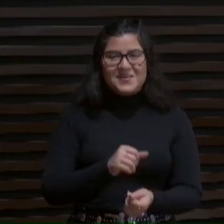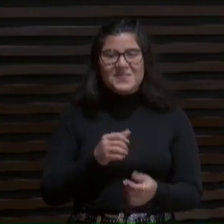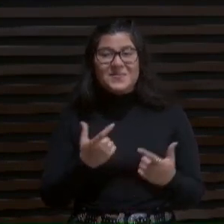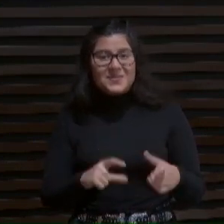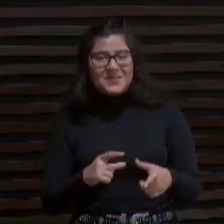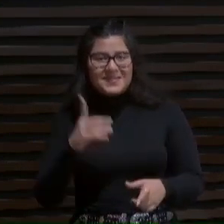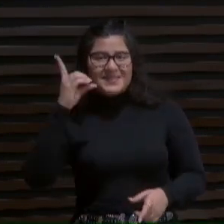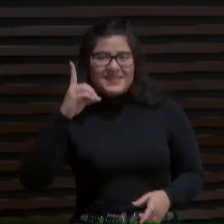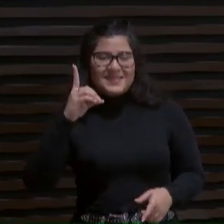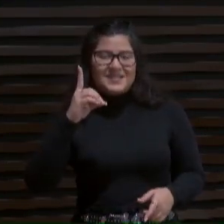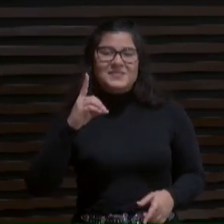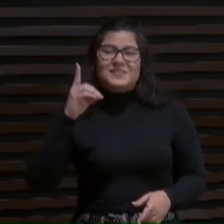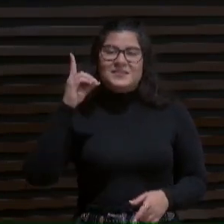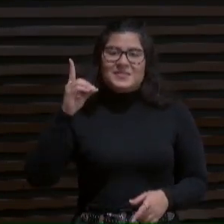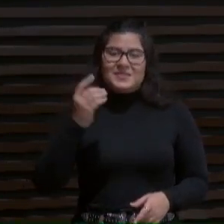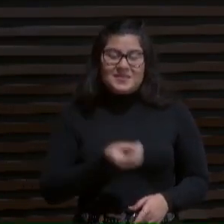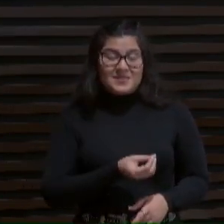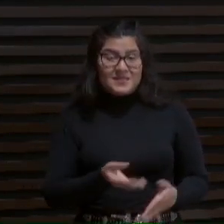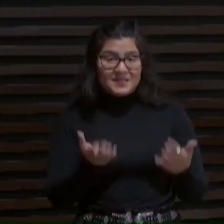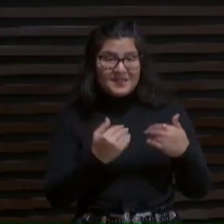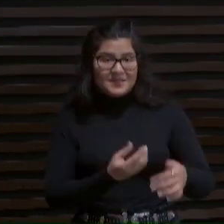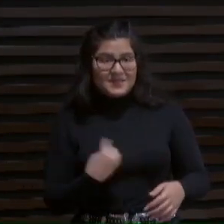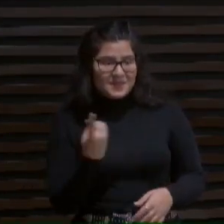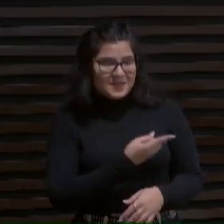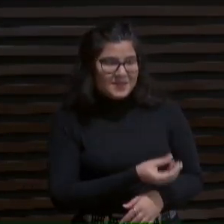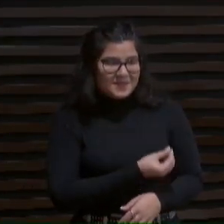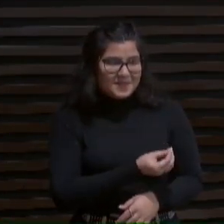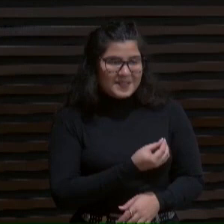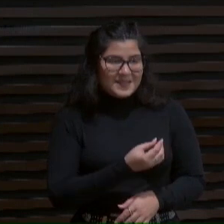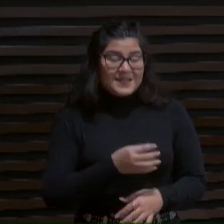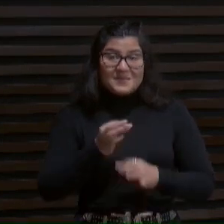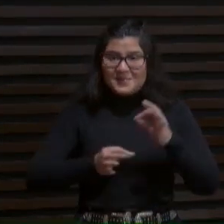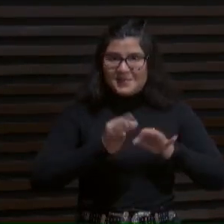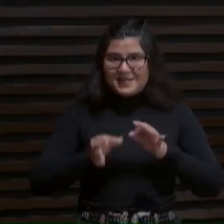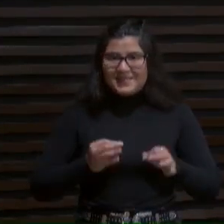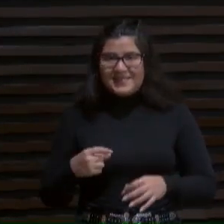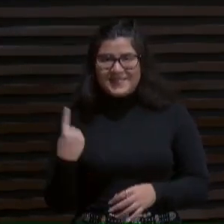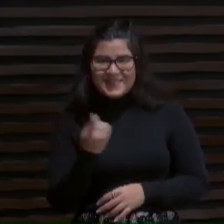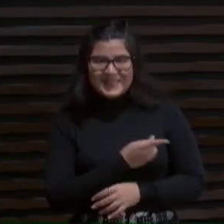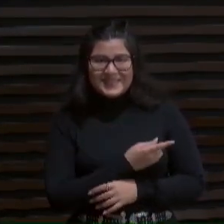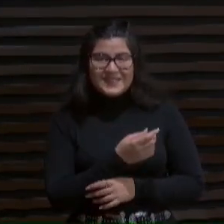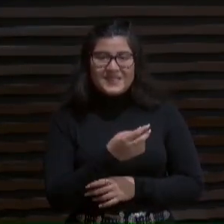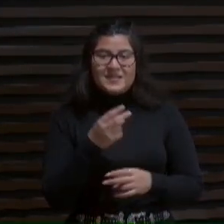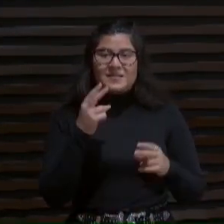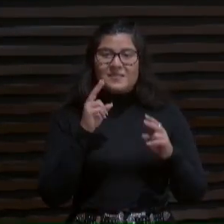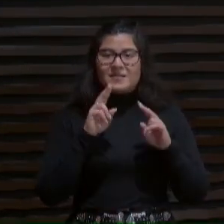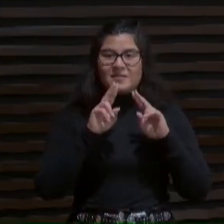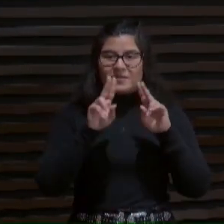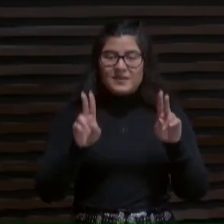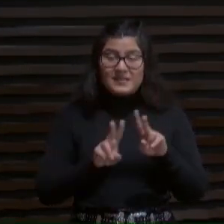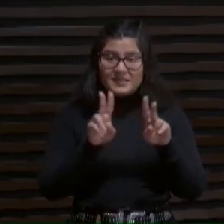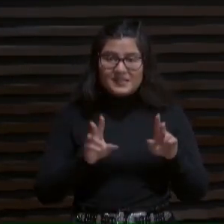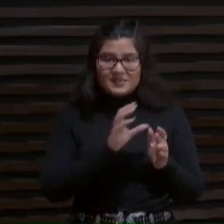nos colocará para viver, que Deus tem preparado para nós. Veja como também, na visão de Cristo, há um lugar para